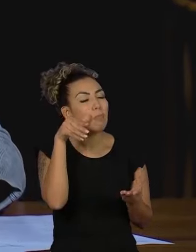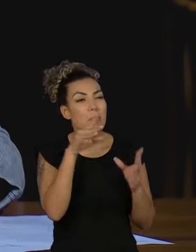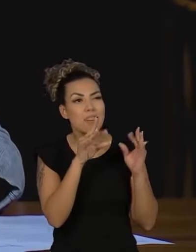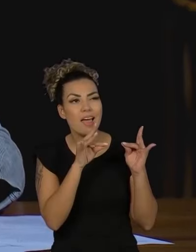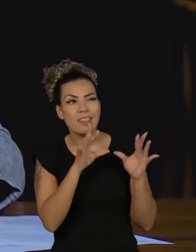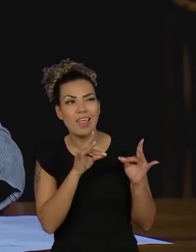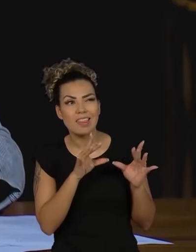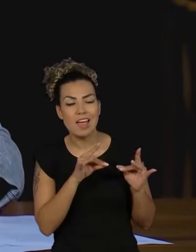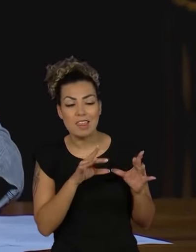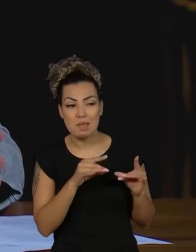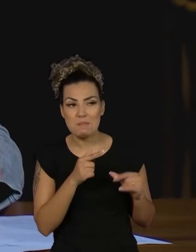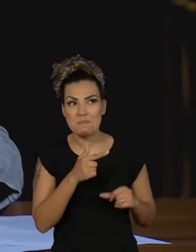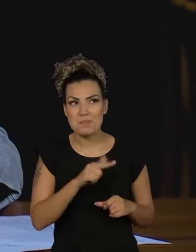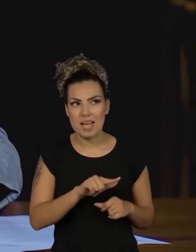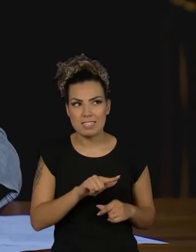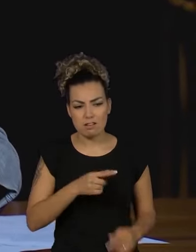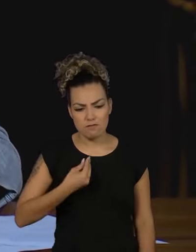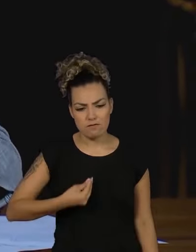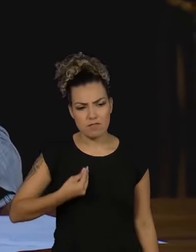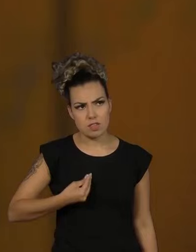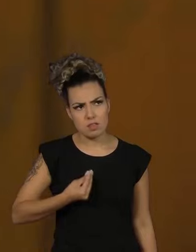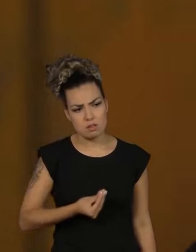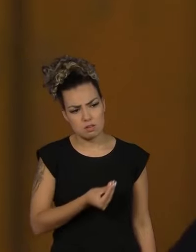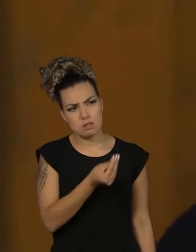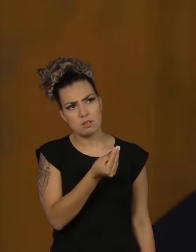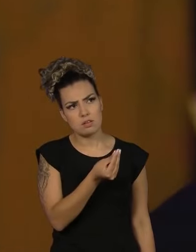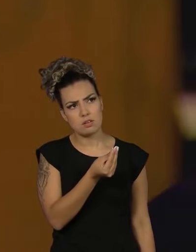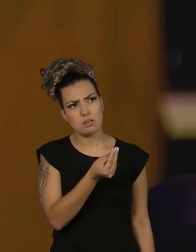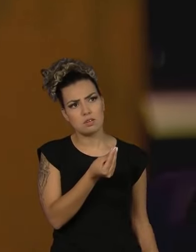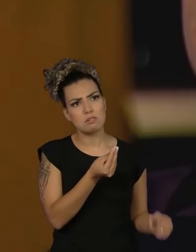lá. O que é a vida?